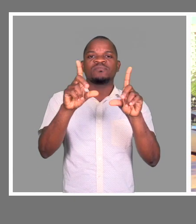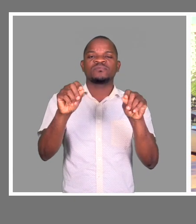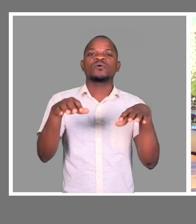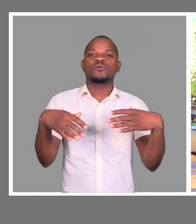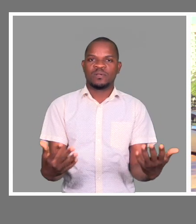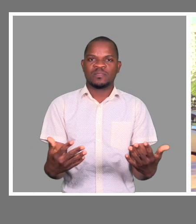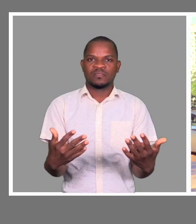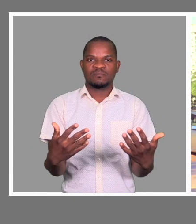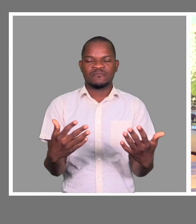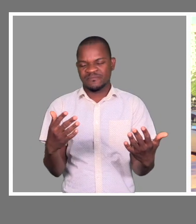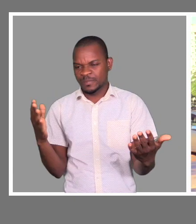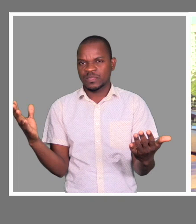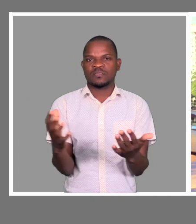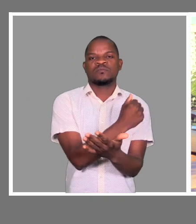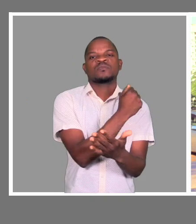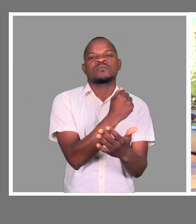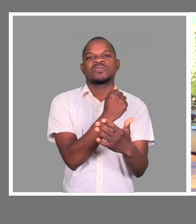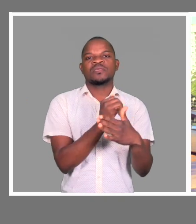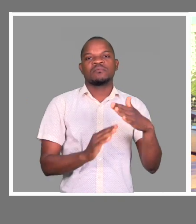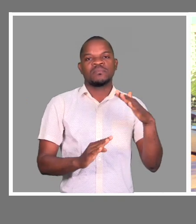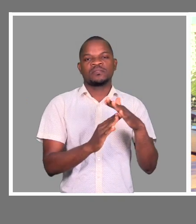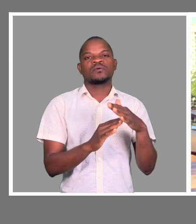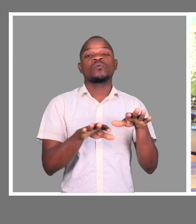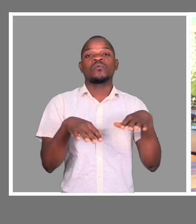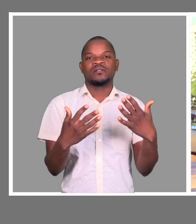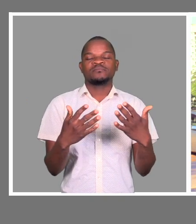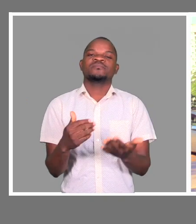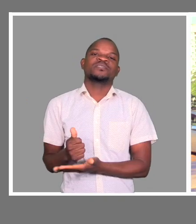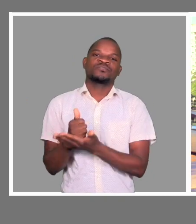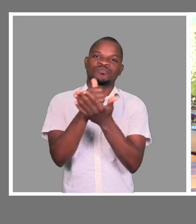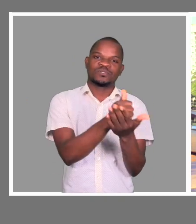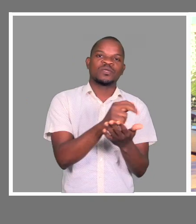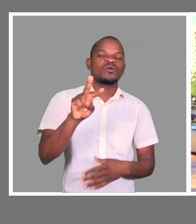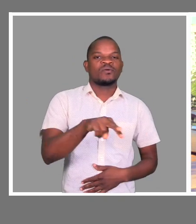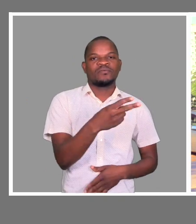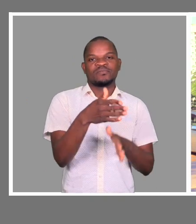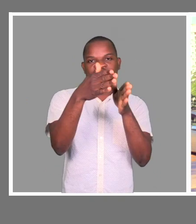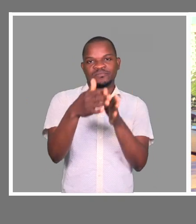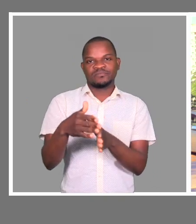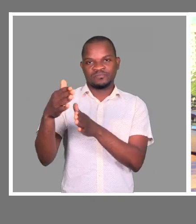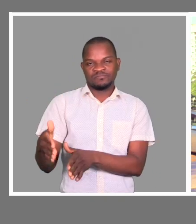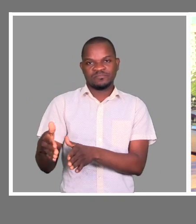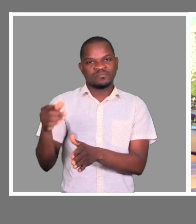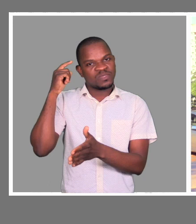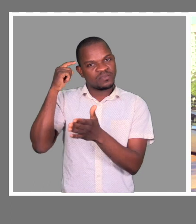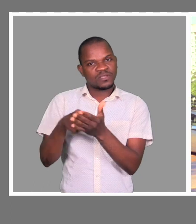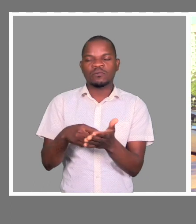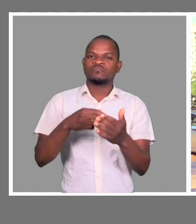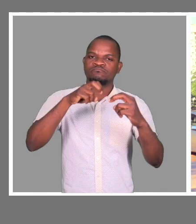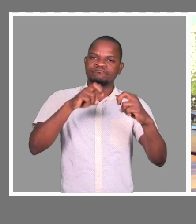meta, poder ajudar o outro, a empatia, trazer apoio, conversar. Uma